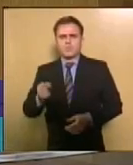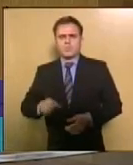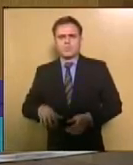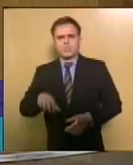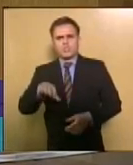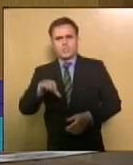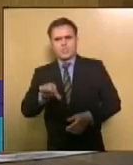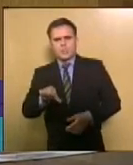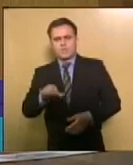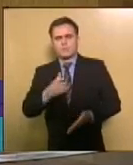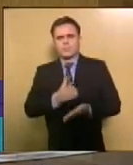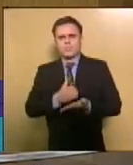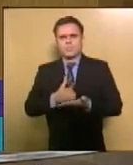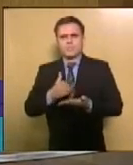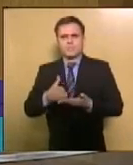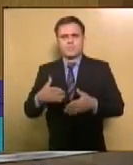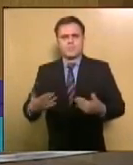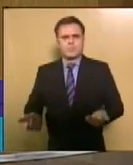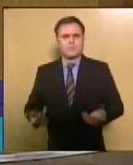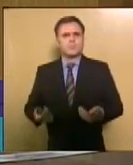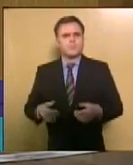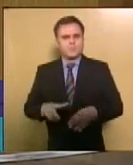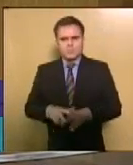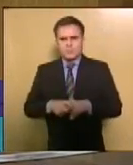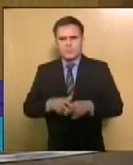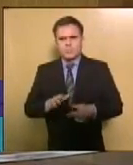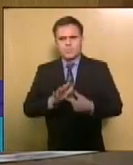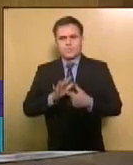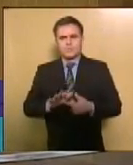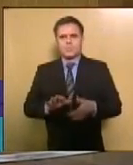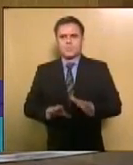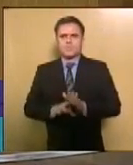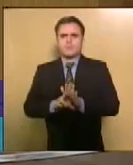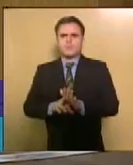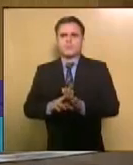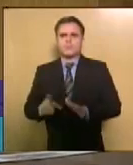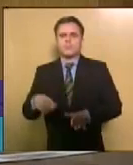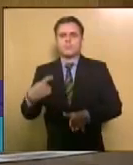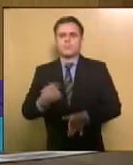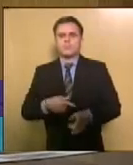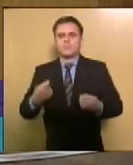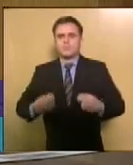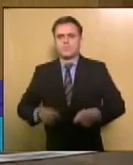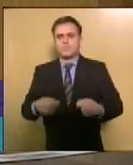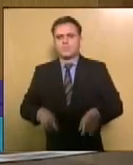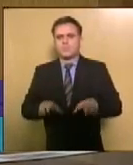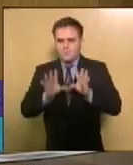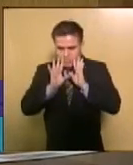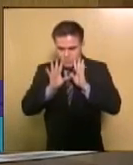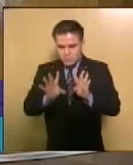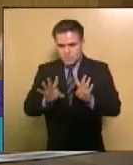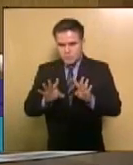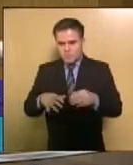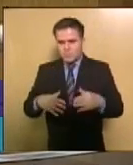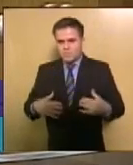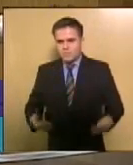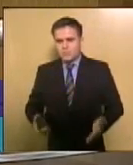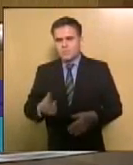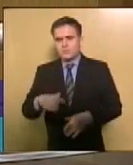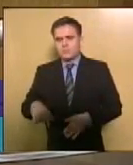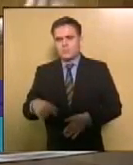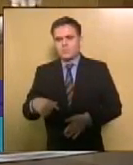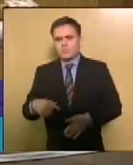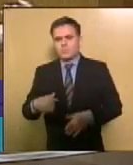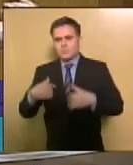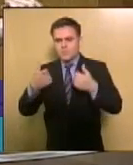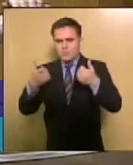então existe de fato essa sobr representação com a qual a gente precisa ter mais atenção e eu vou falar um pouco também acho que